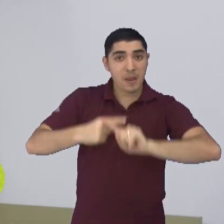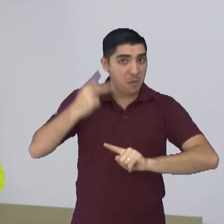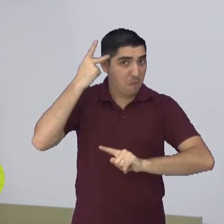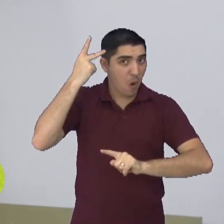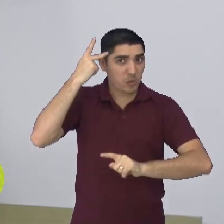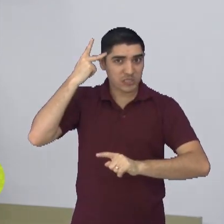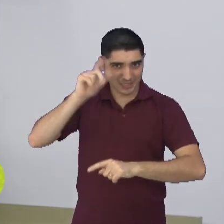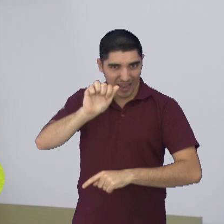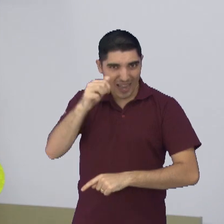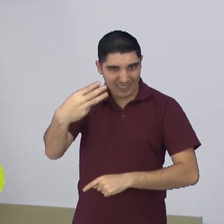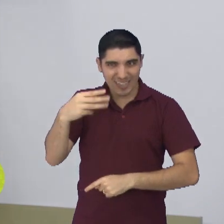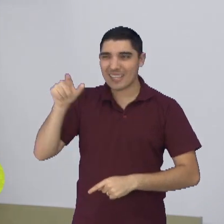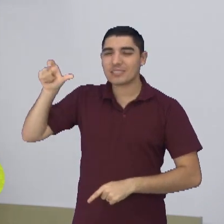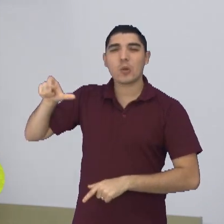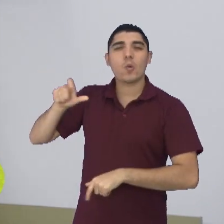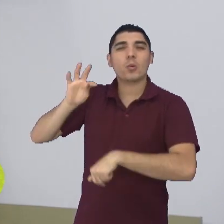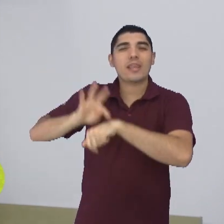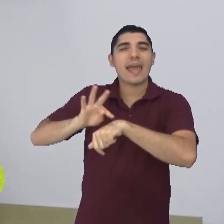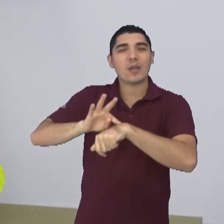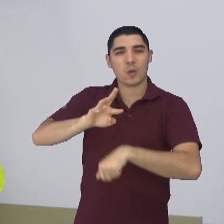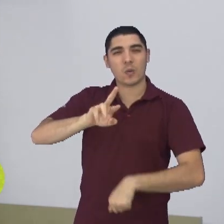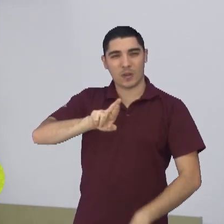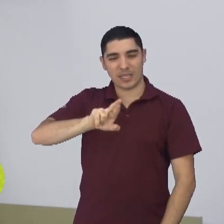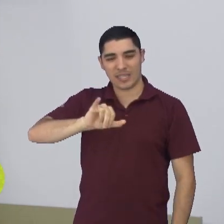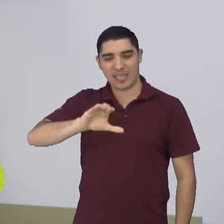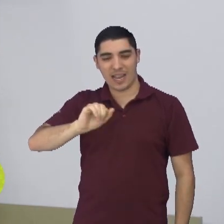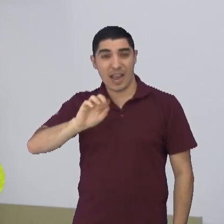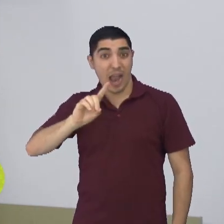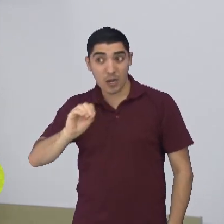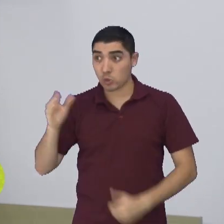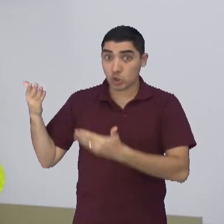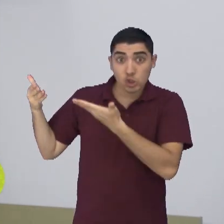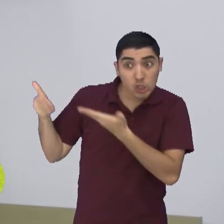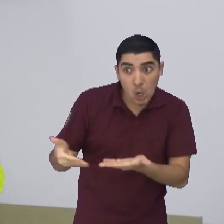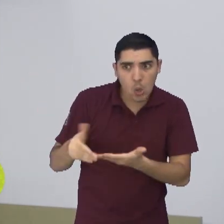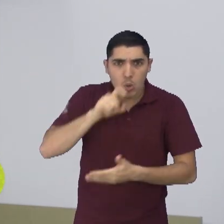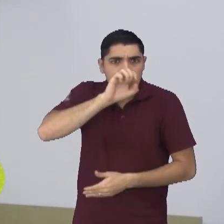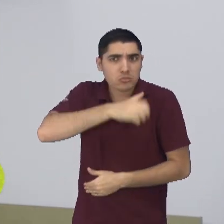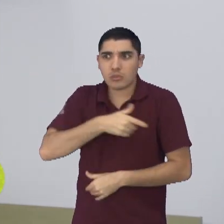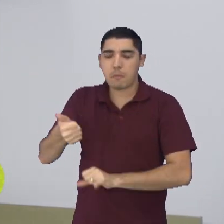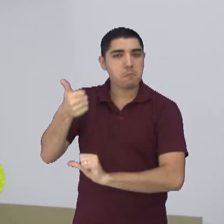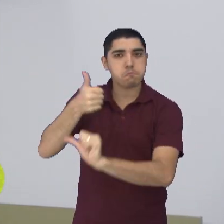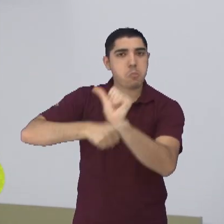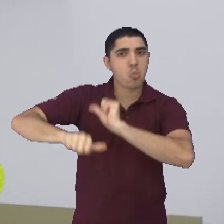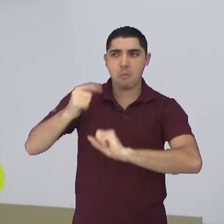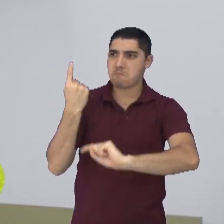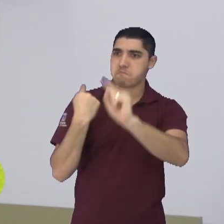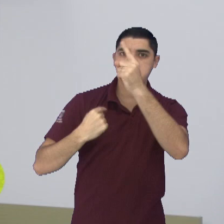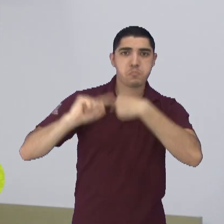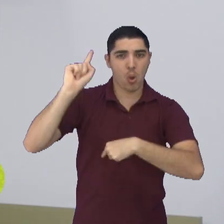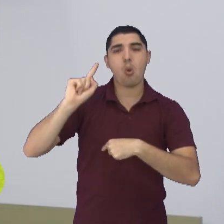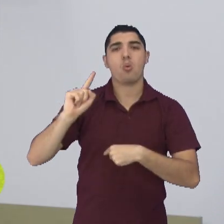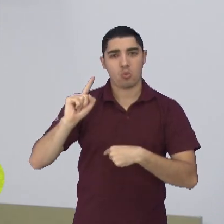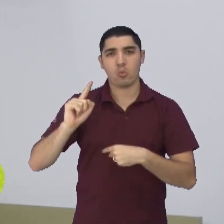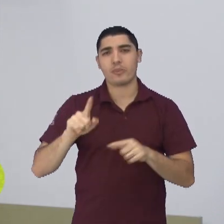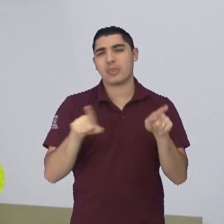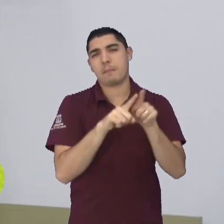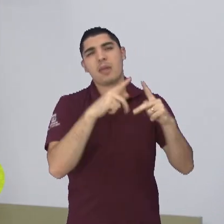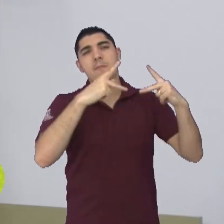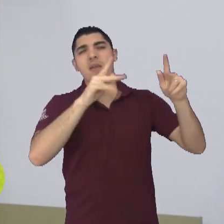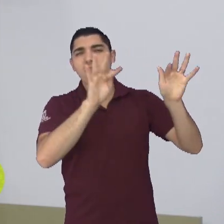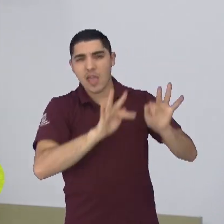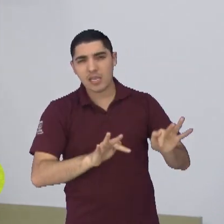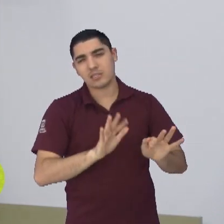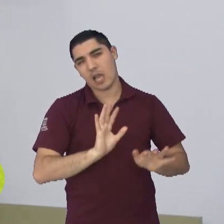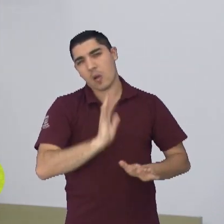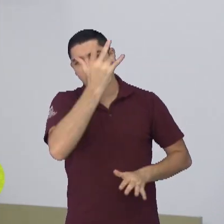né? Tirando alguns momentos na segunda fase que... perdeu alguns jogos, principalmente contra o Desportivo Brasil, dentro de casa e fora